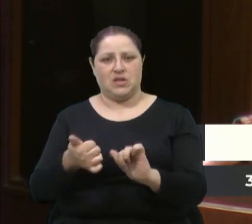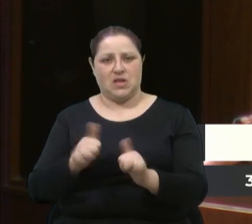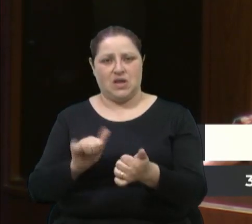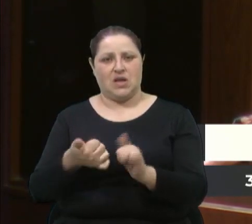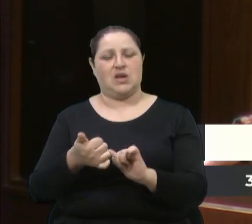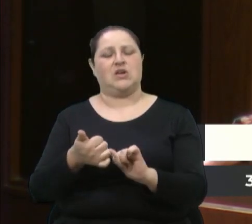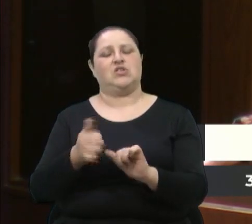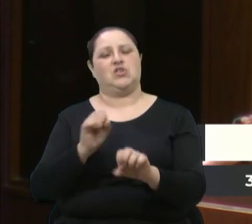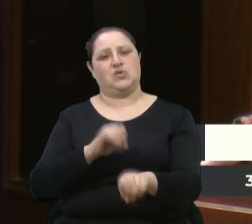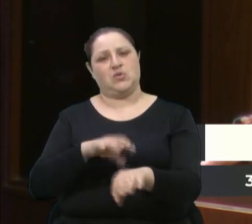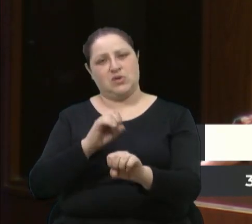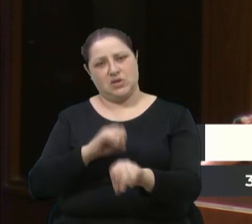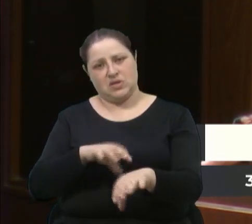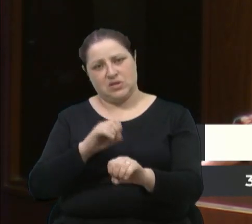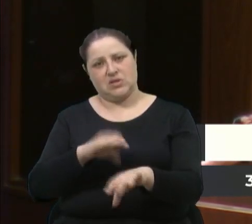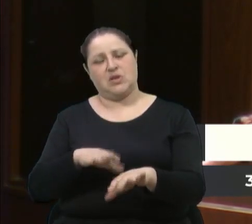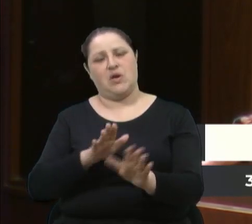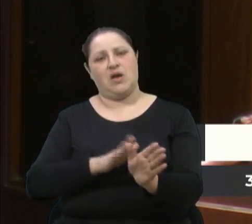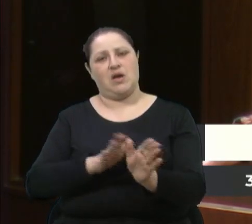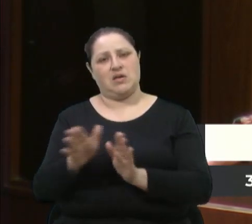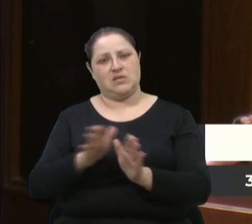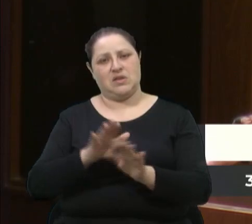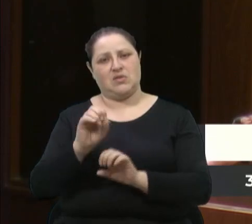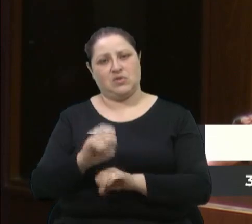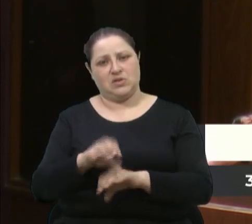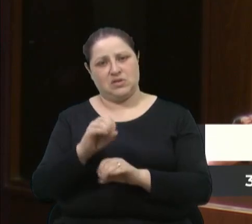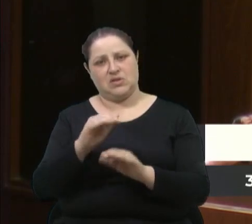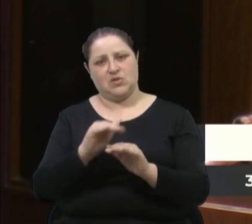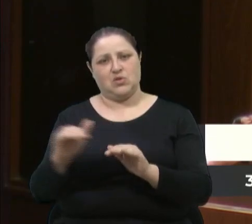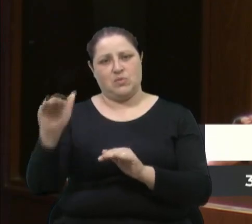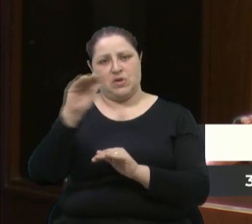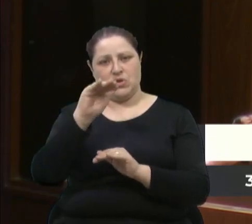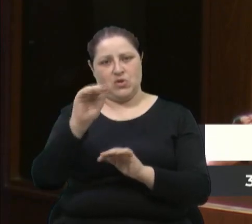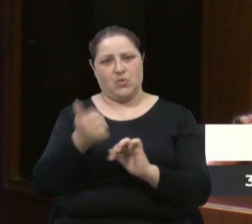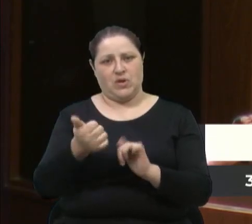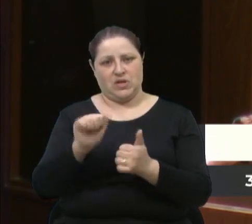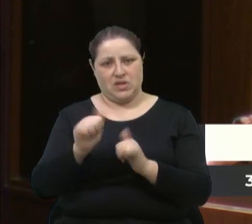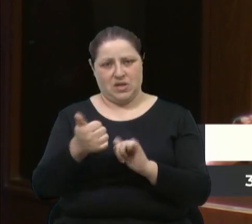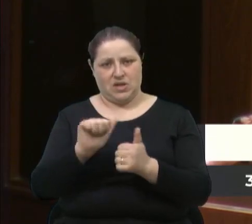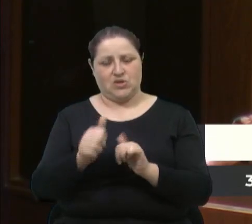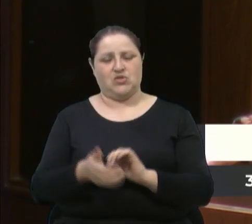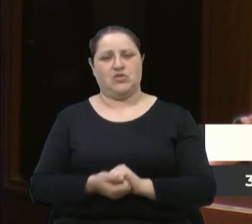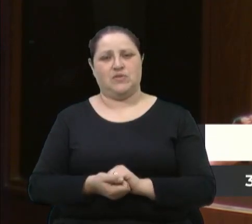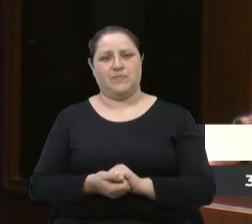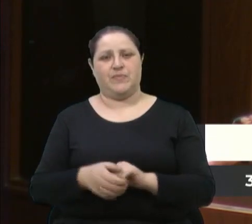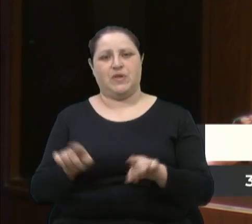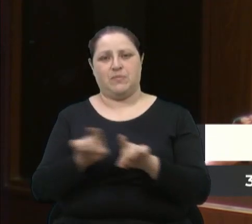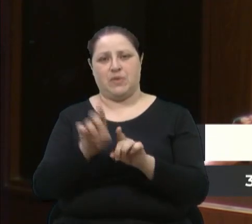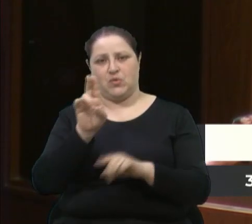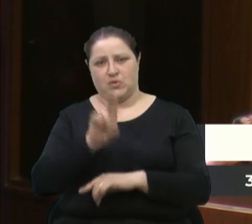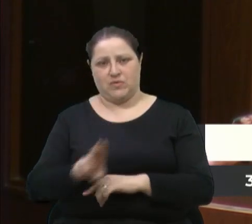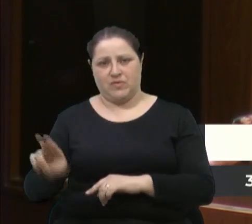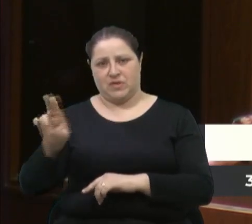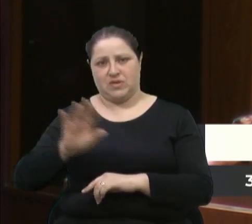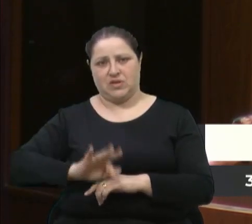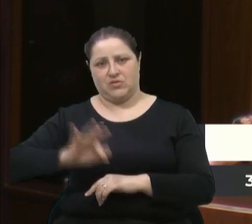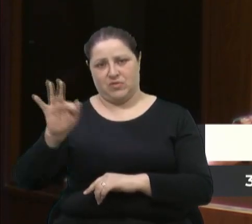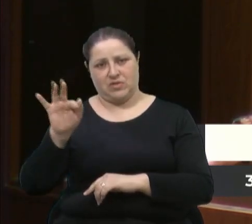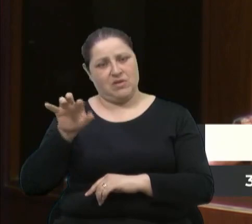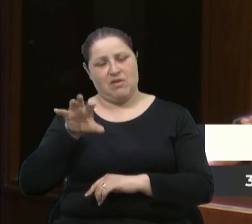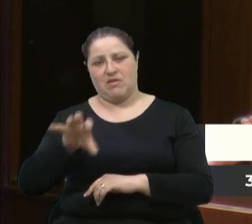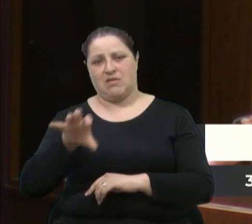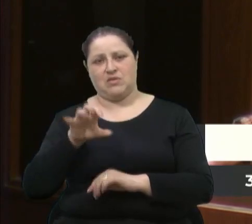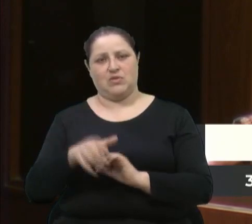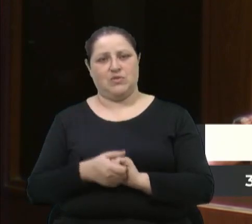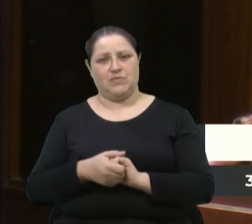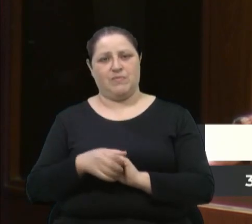a um acesso ao ensino superior de qualidade, e uma universidade federal é isso, é